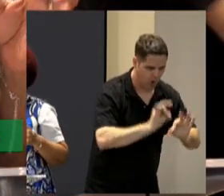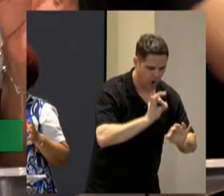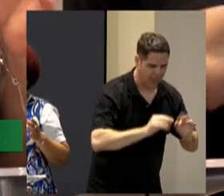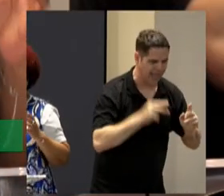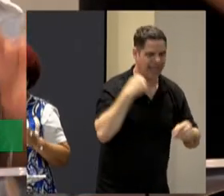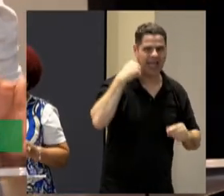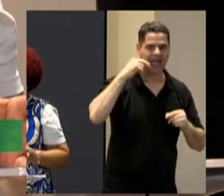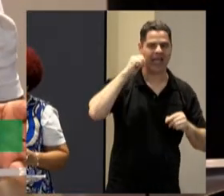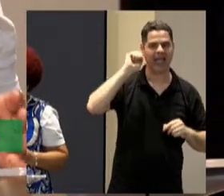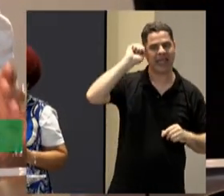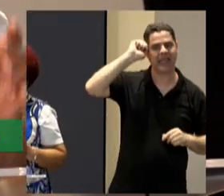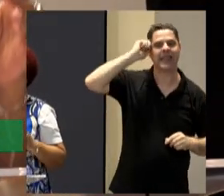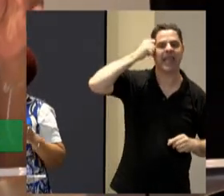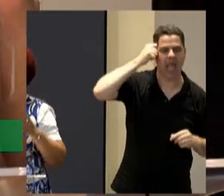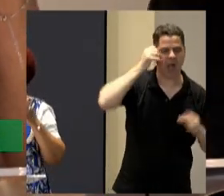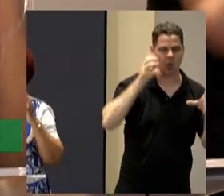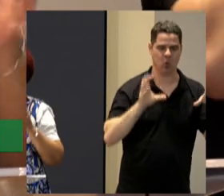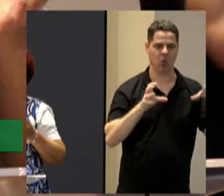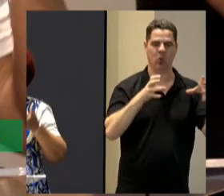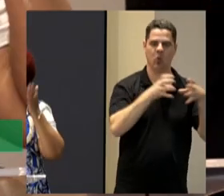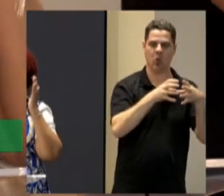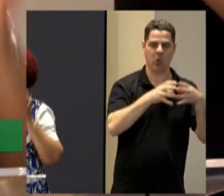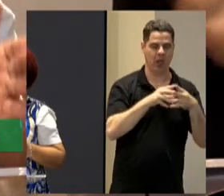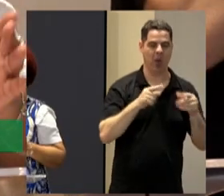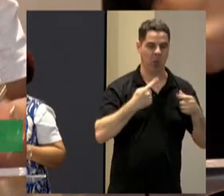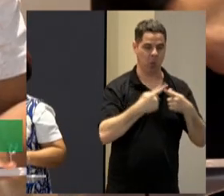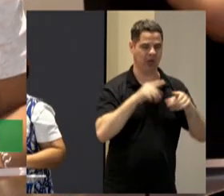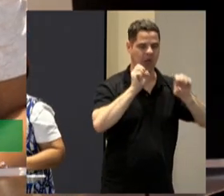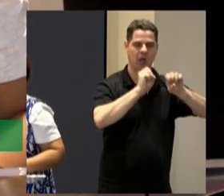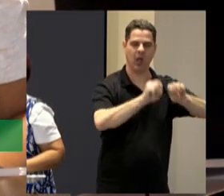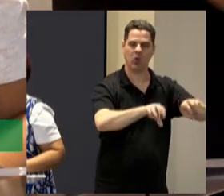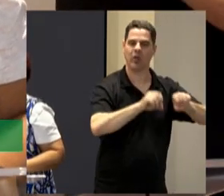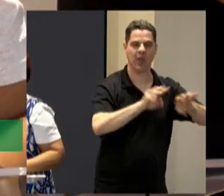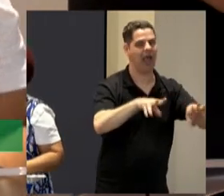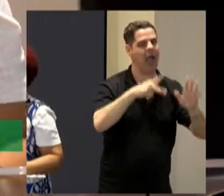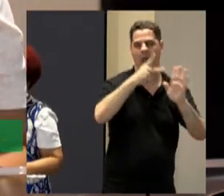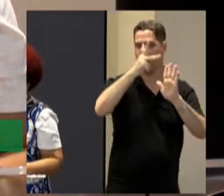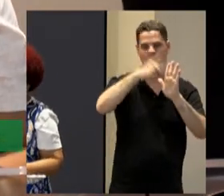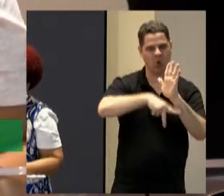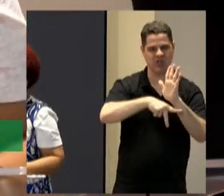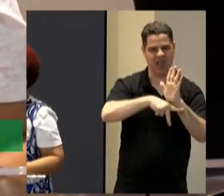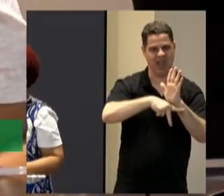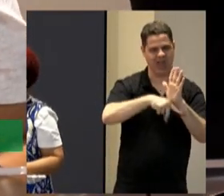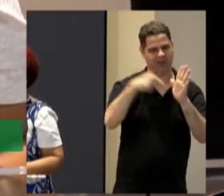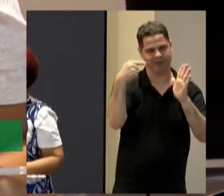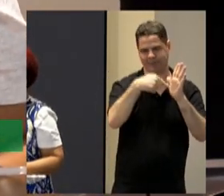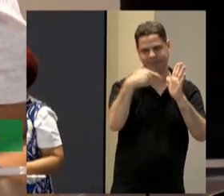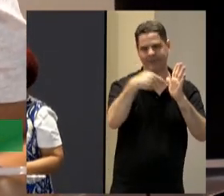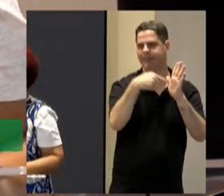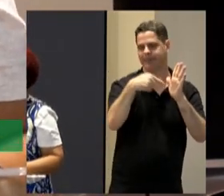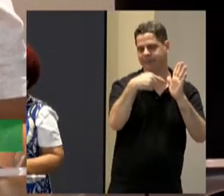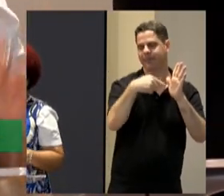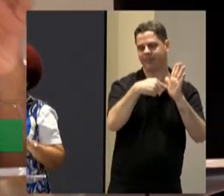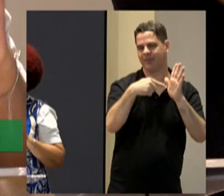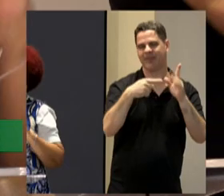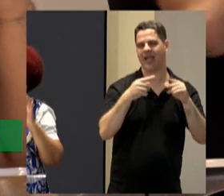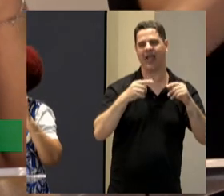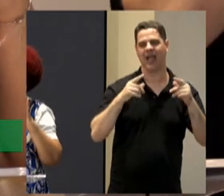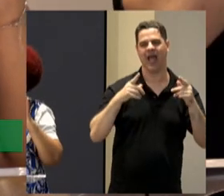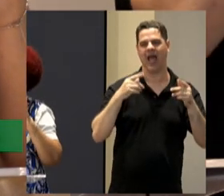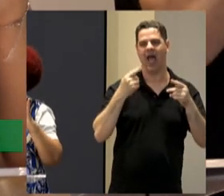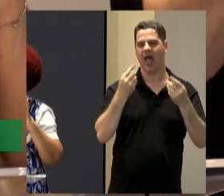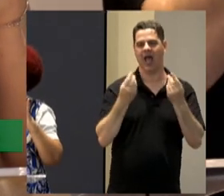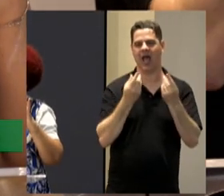negra, quando entende que a educação é um projeto. Não tem a menor possibilidade. E a gente